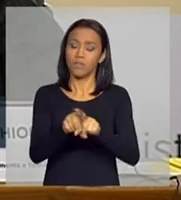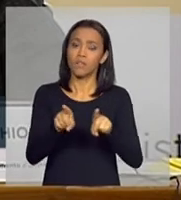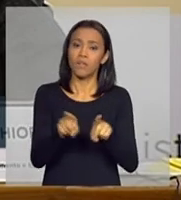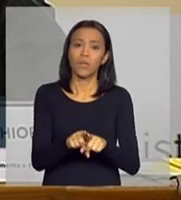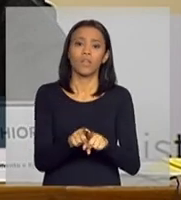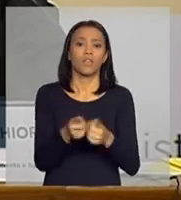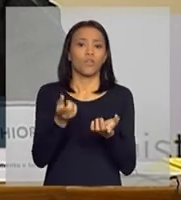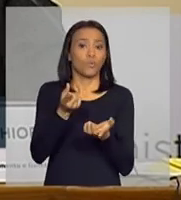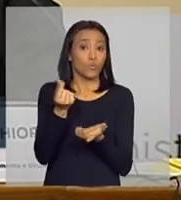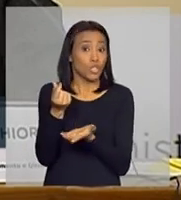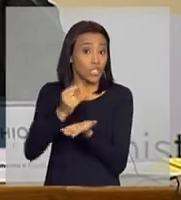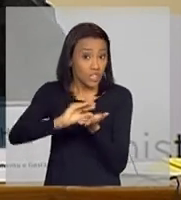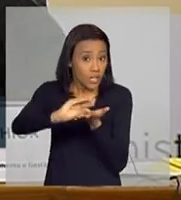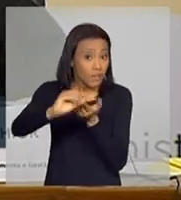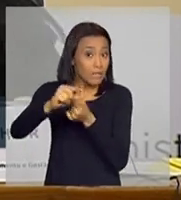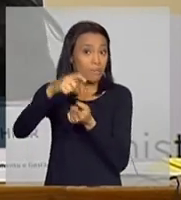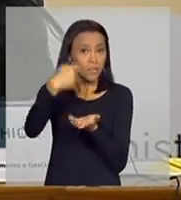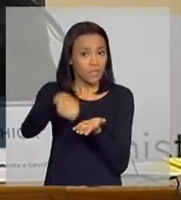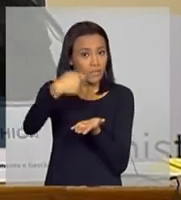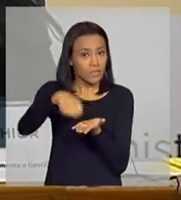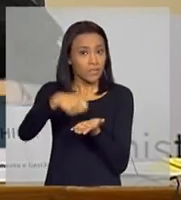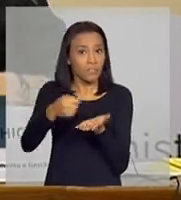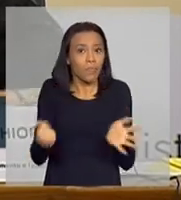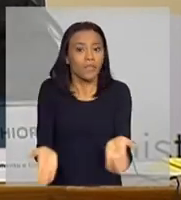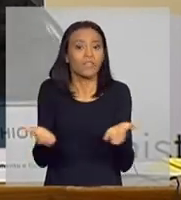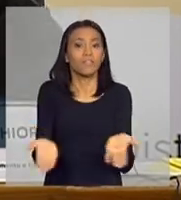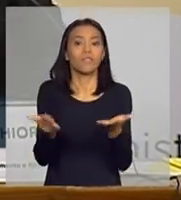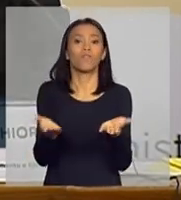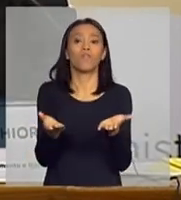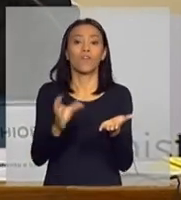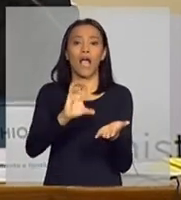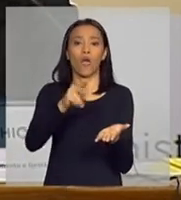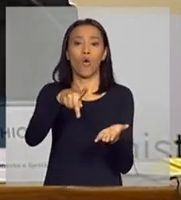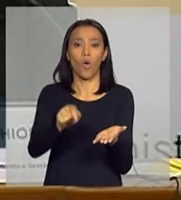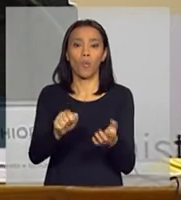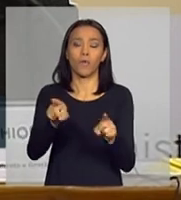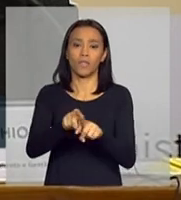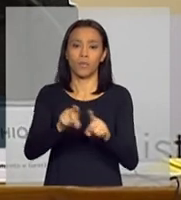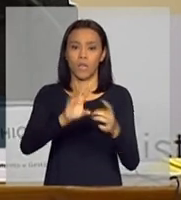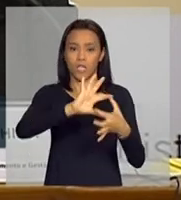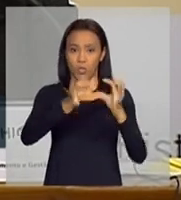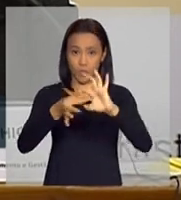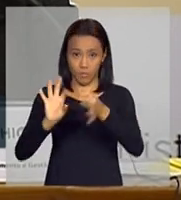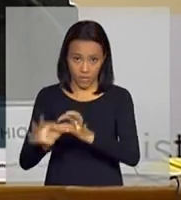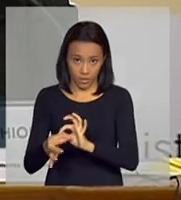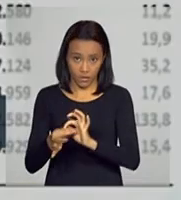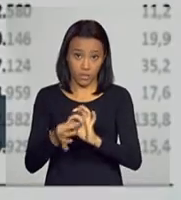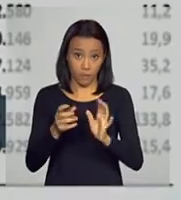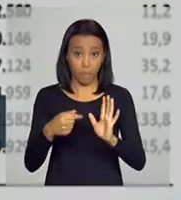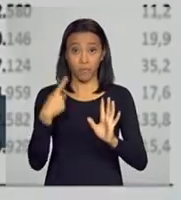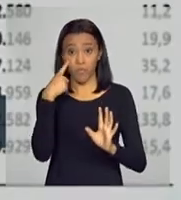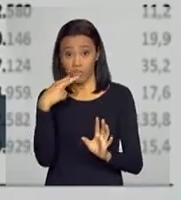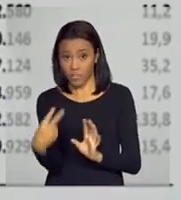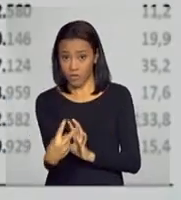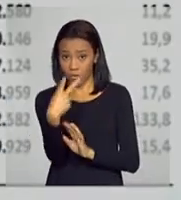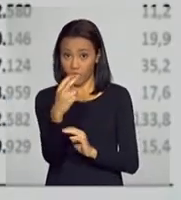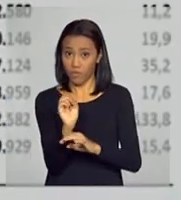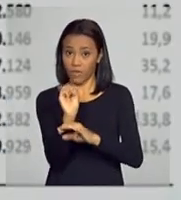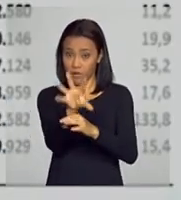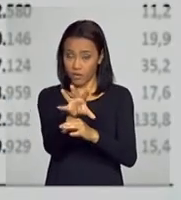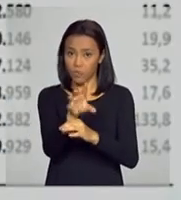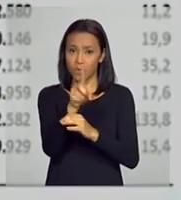para o desenvolvimento e relativas a Copa e Olimpíadas Então esse próximo quadro mostra